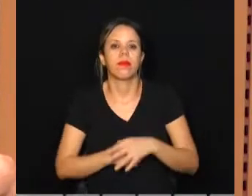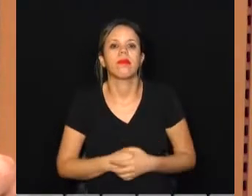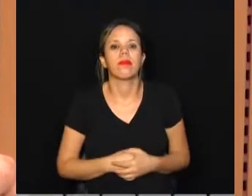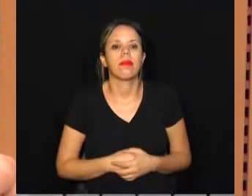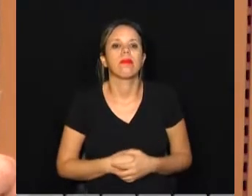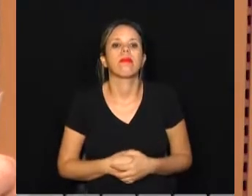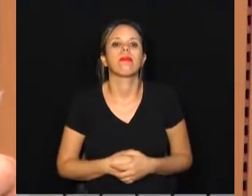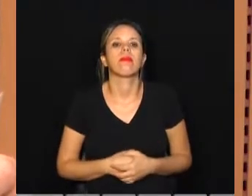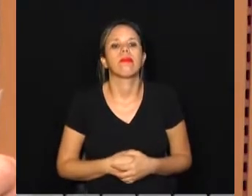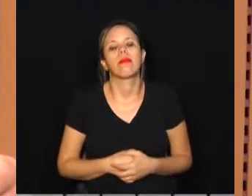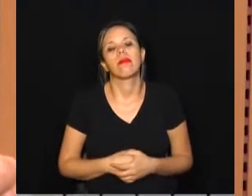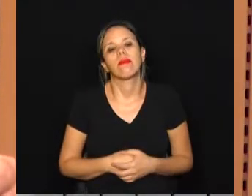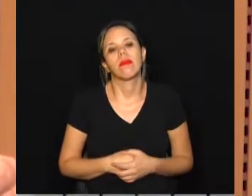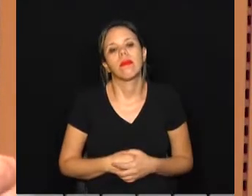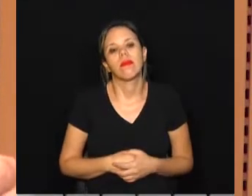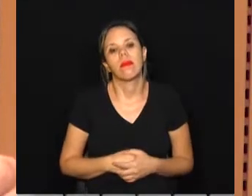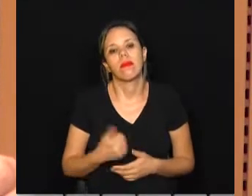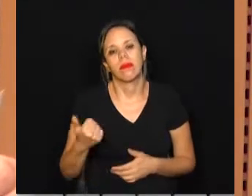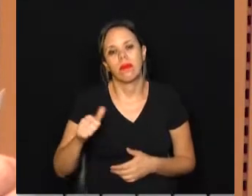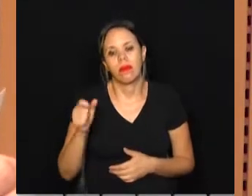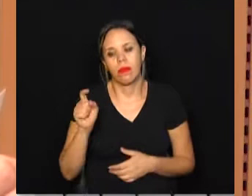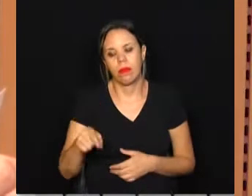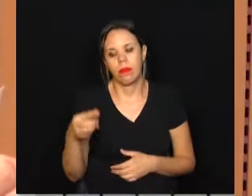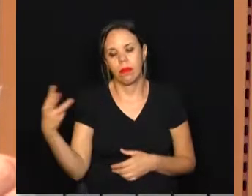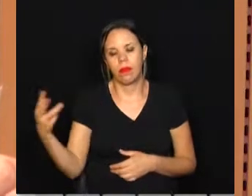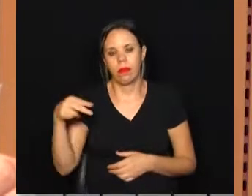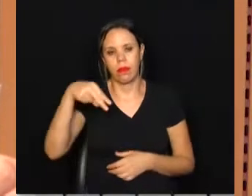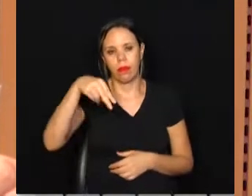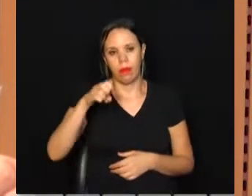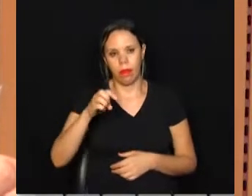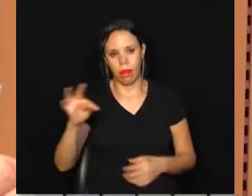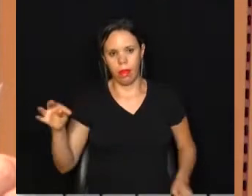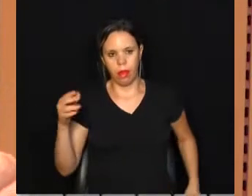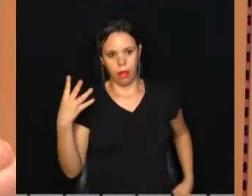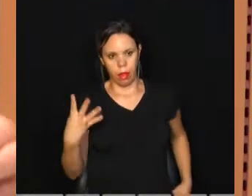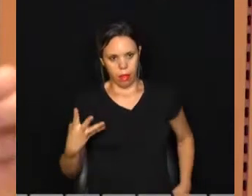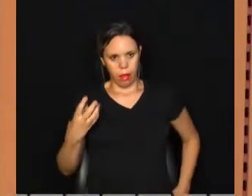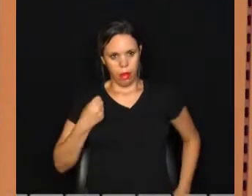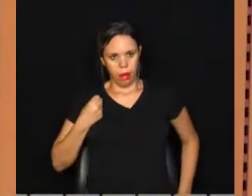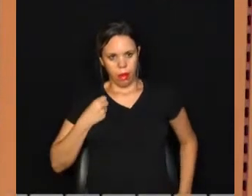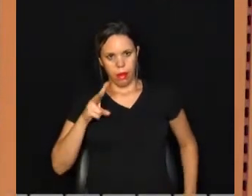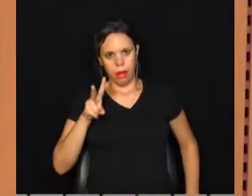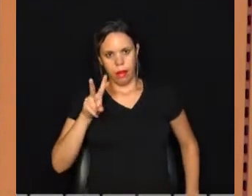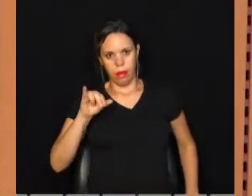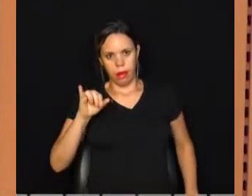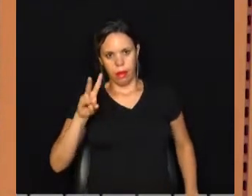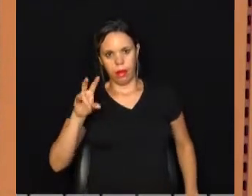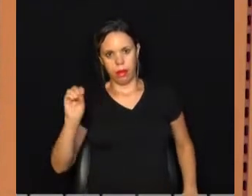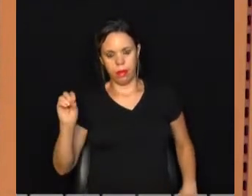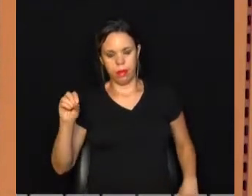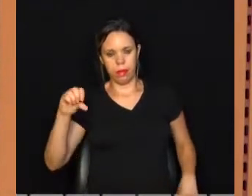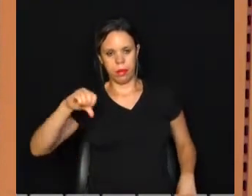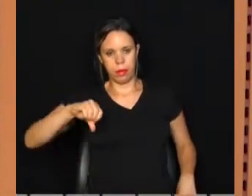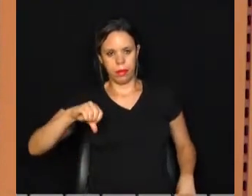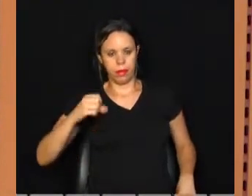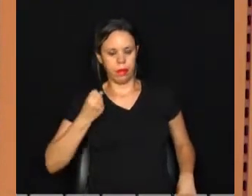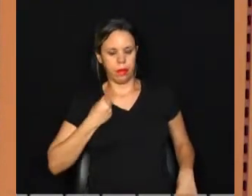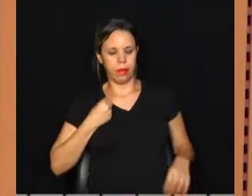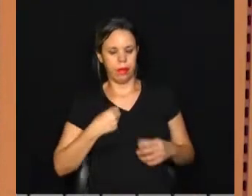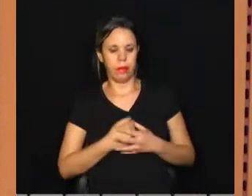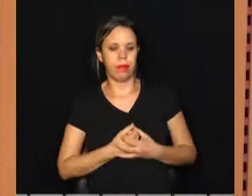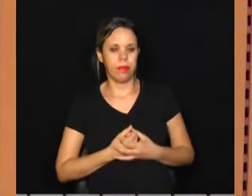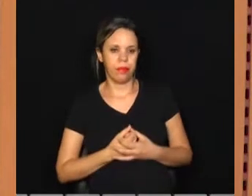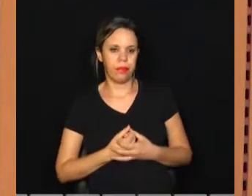Campinas, a TV digital é canal 11.3, a NET canal 4 e a Vivo Fibra canal 9.